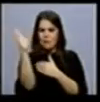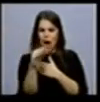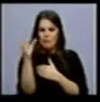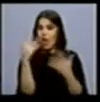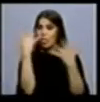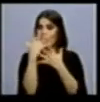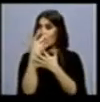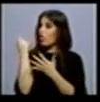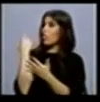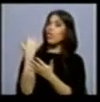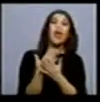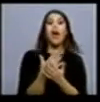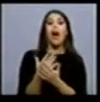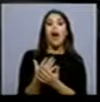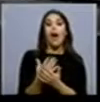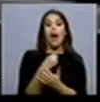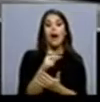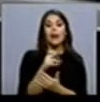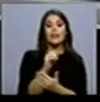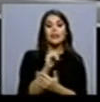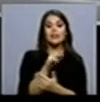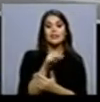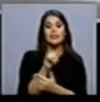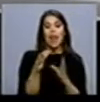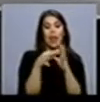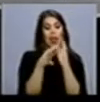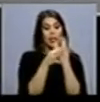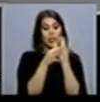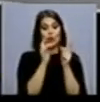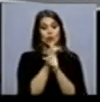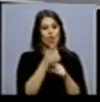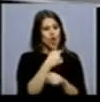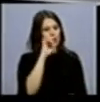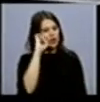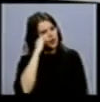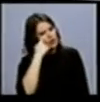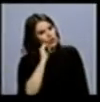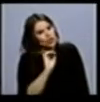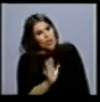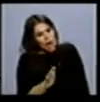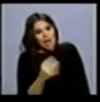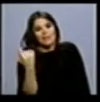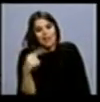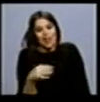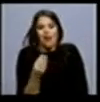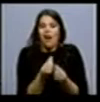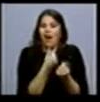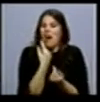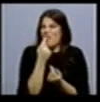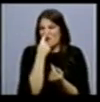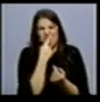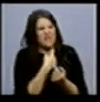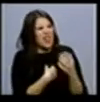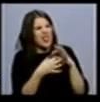últimos minutos da Cassini. E tem a ver com os anéis. Nós já suspeitávamos que havia qualquer coisa de errado na história